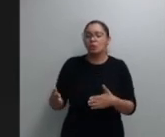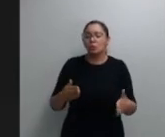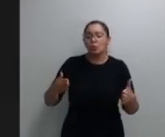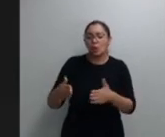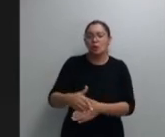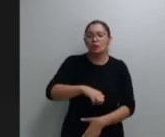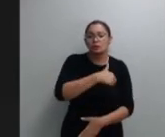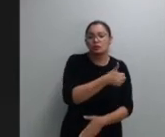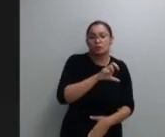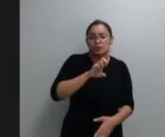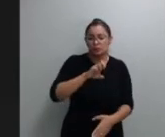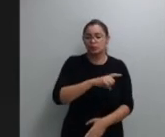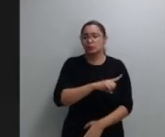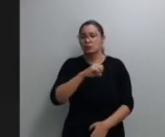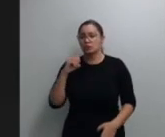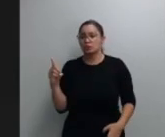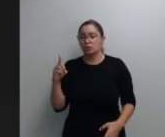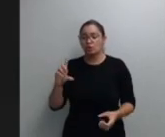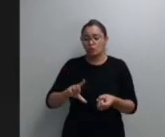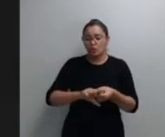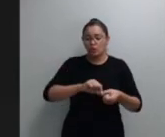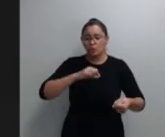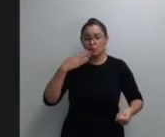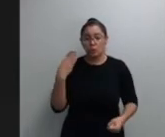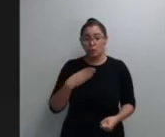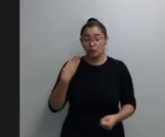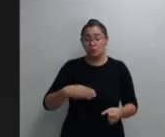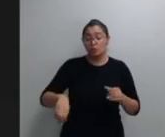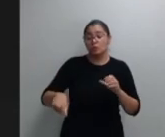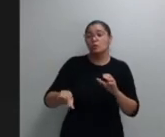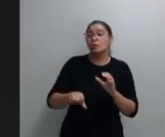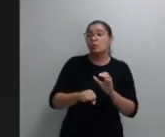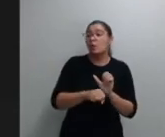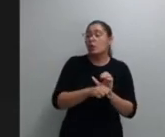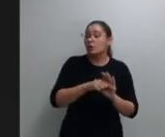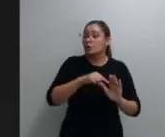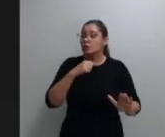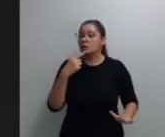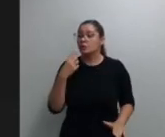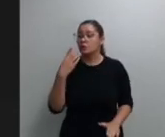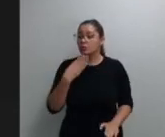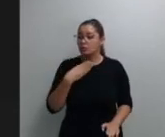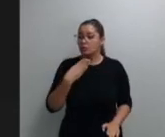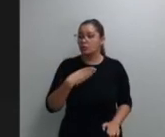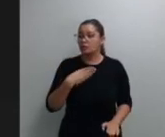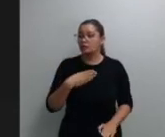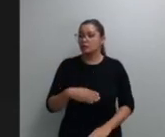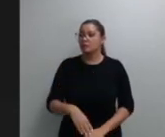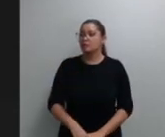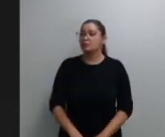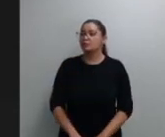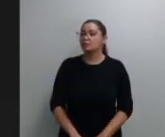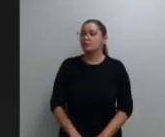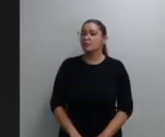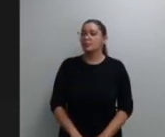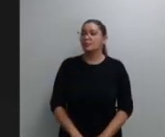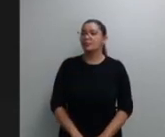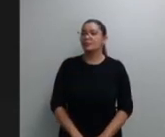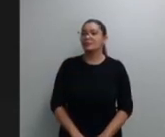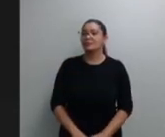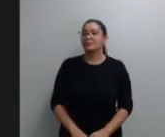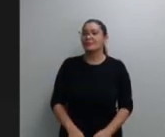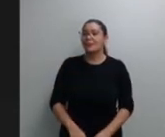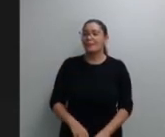fixado no parágrafo 4 do artigo 84 da lei número 8884 de 94 como limite para a submissão da operação de